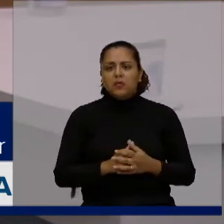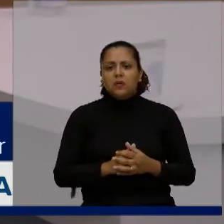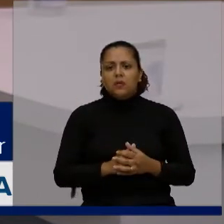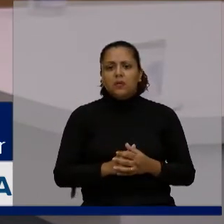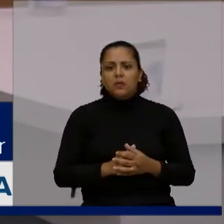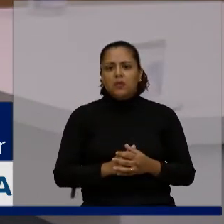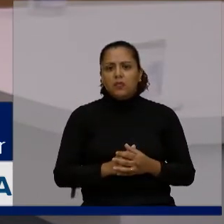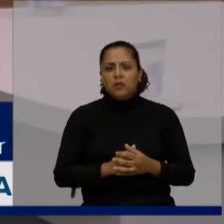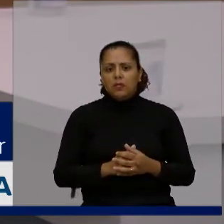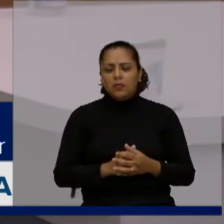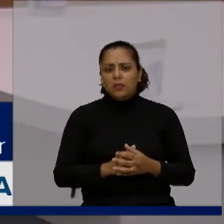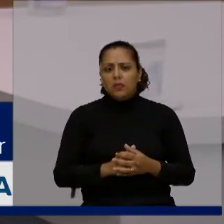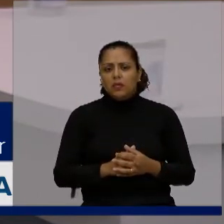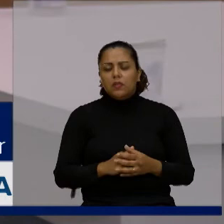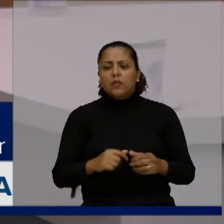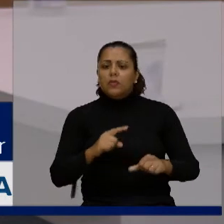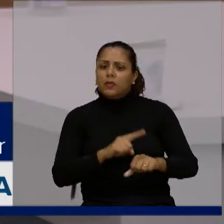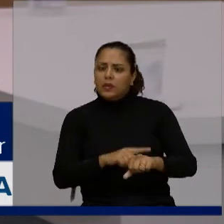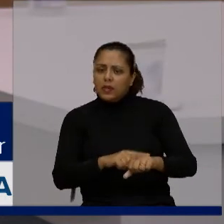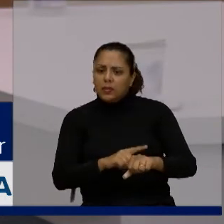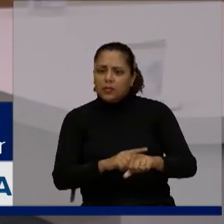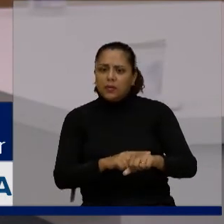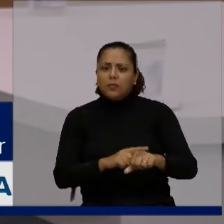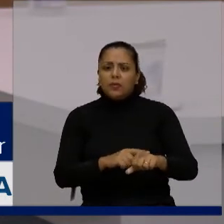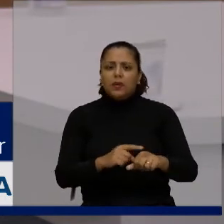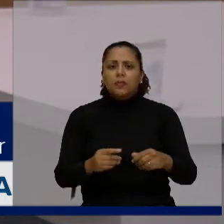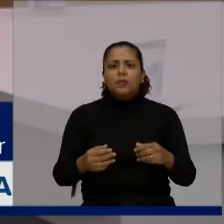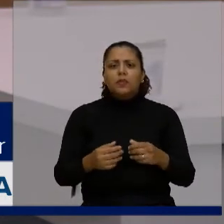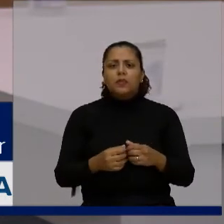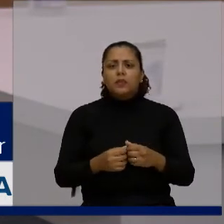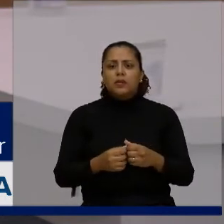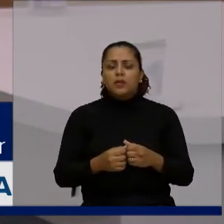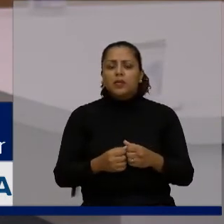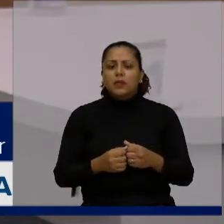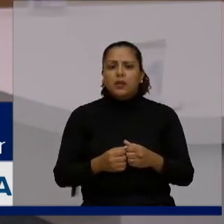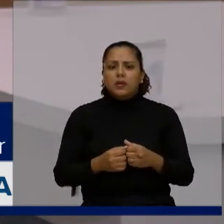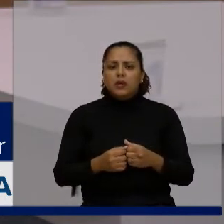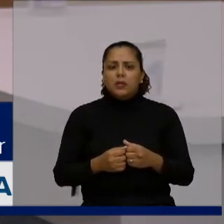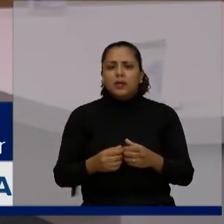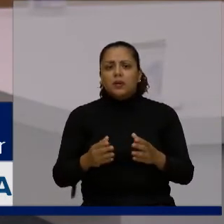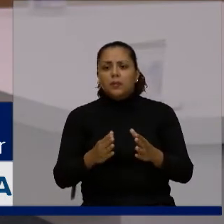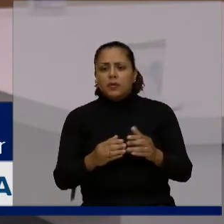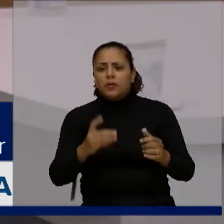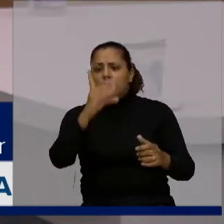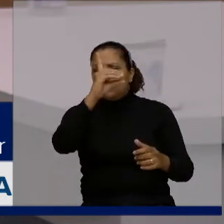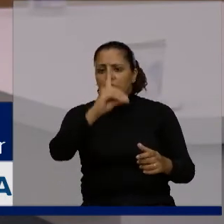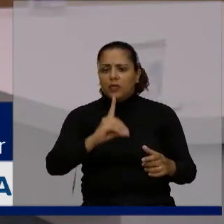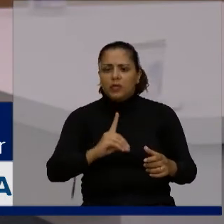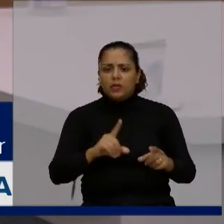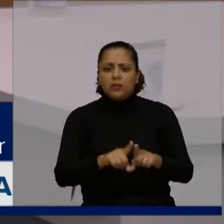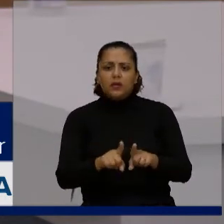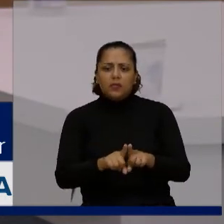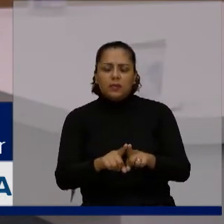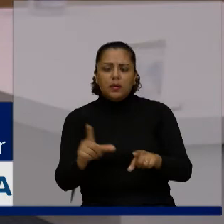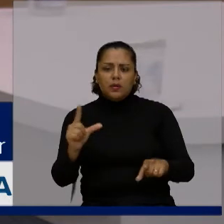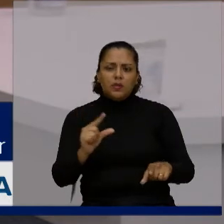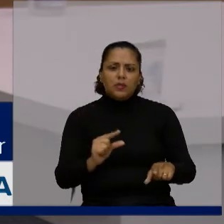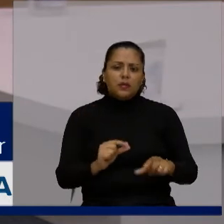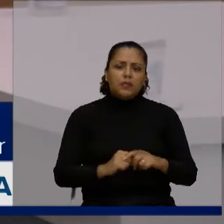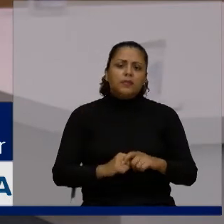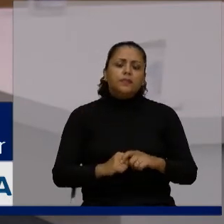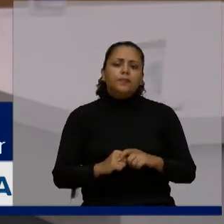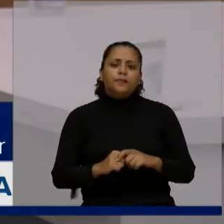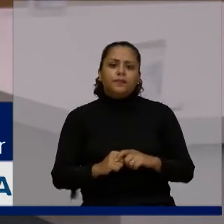o tempo prescricional para eles poderem recorrer aos seus direitos, também estão sendo reduzidos. Então,